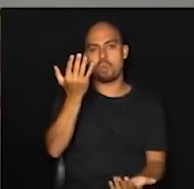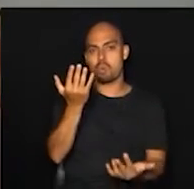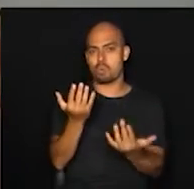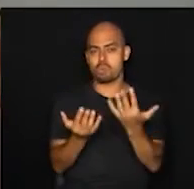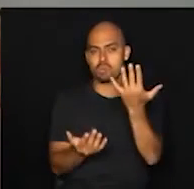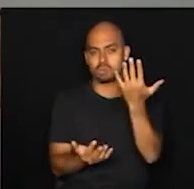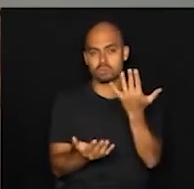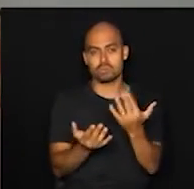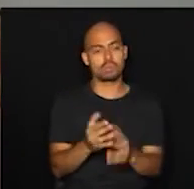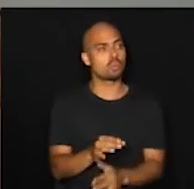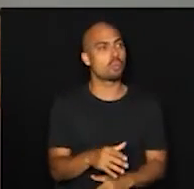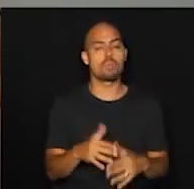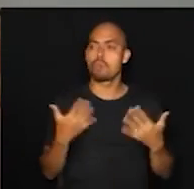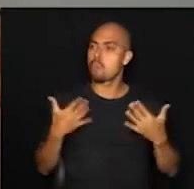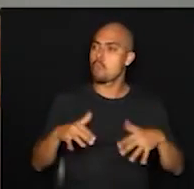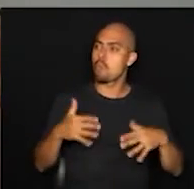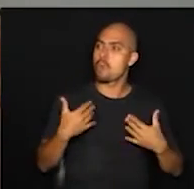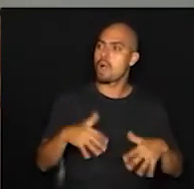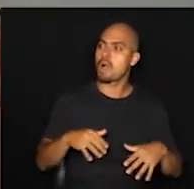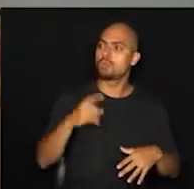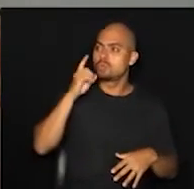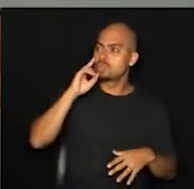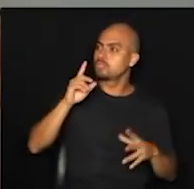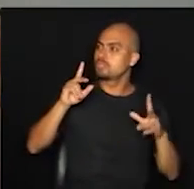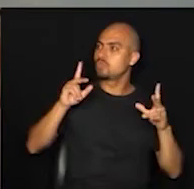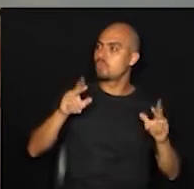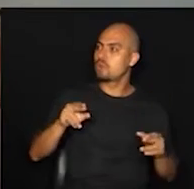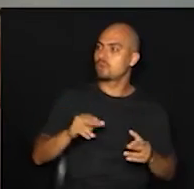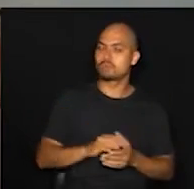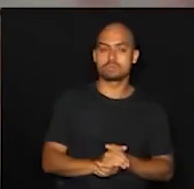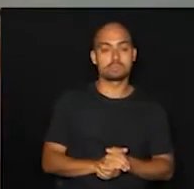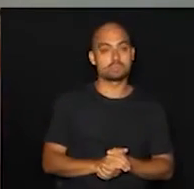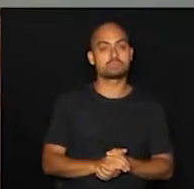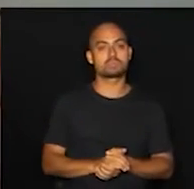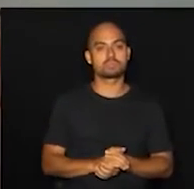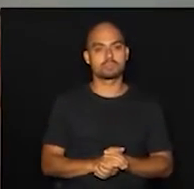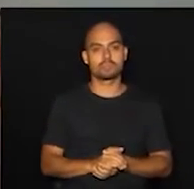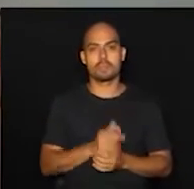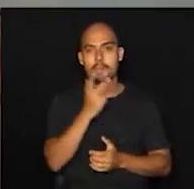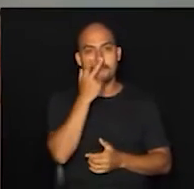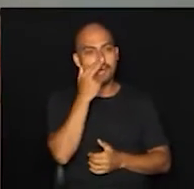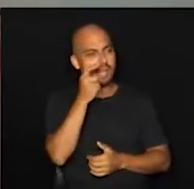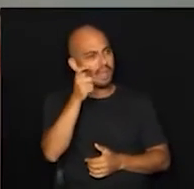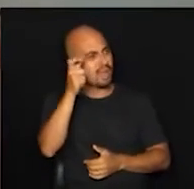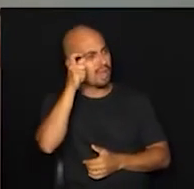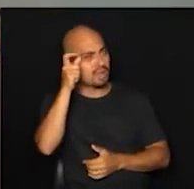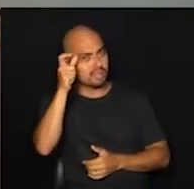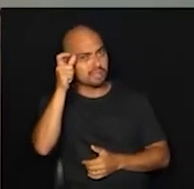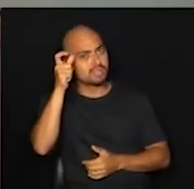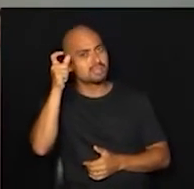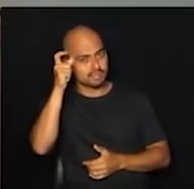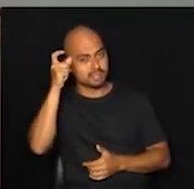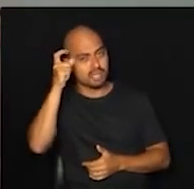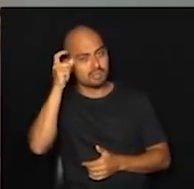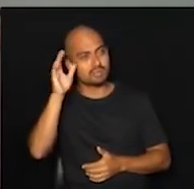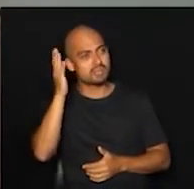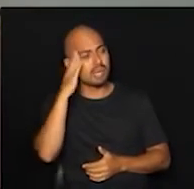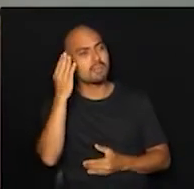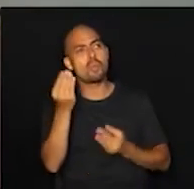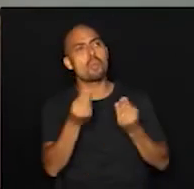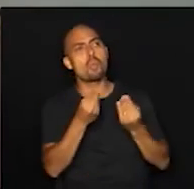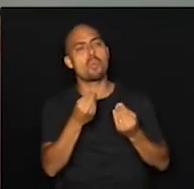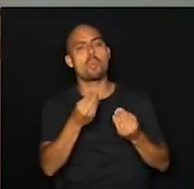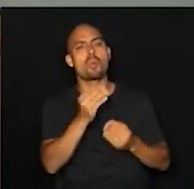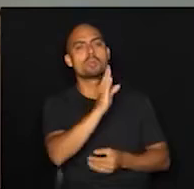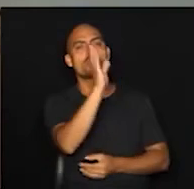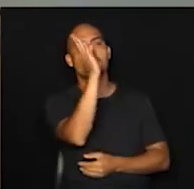É uma coisa impressionante, é uma coisa assim quase que sabe, assim, diabólica, sabe? Porque é uma coisa assim, como que o